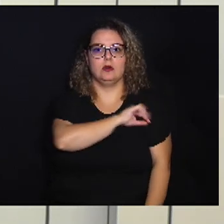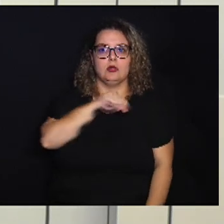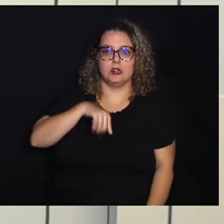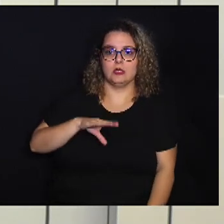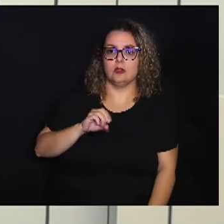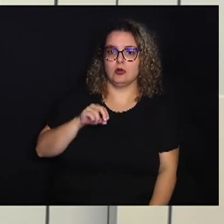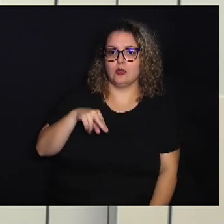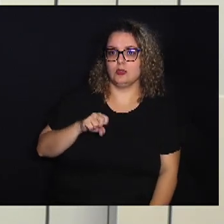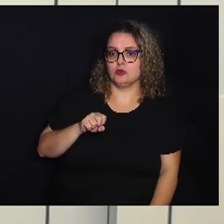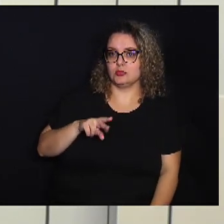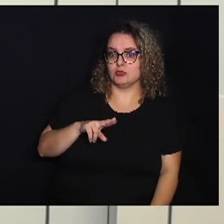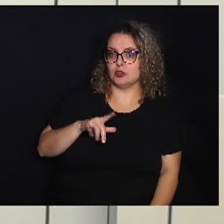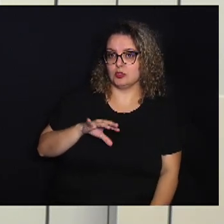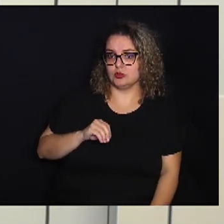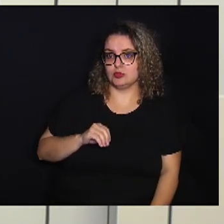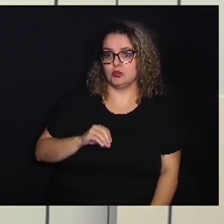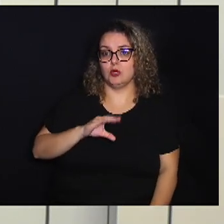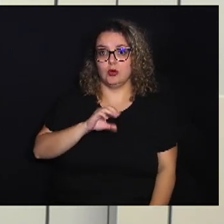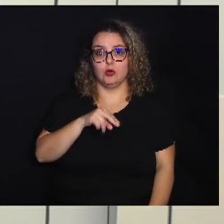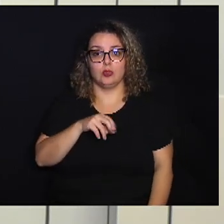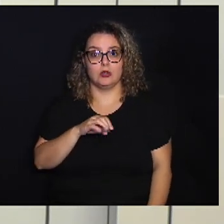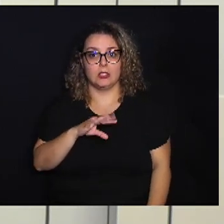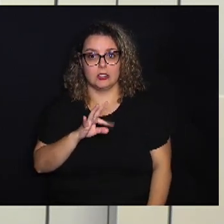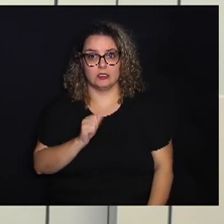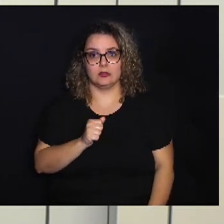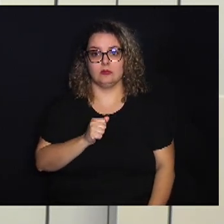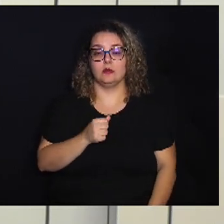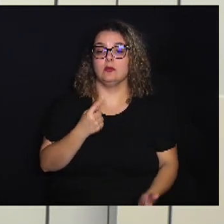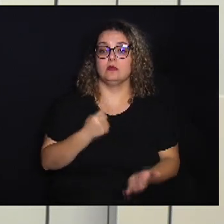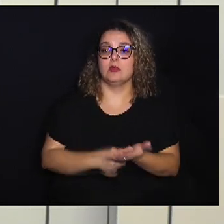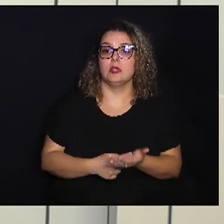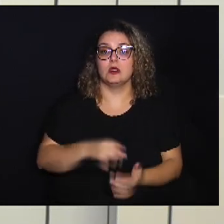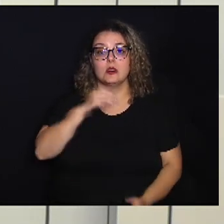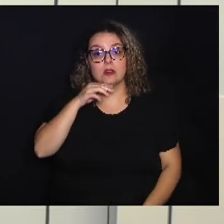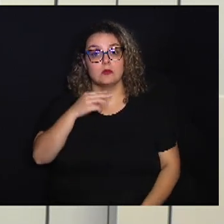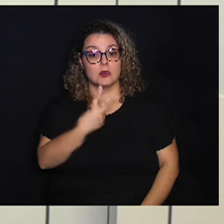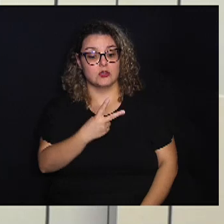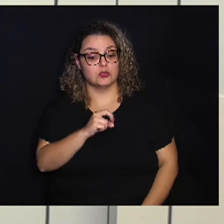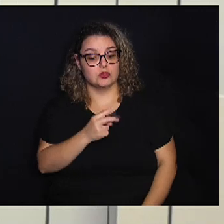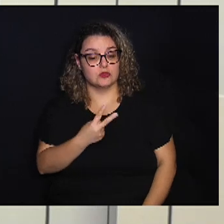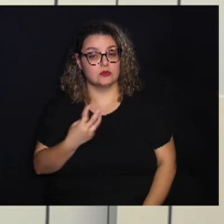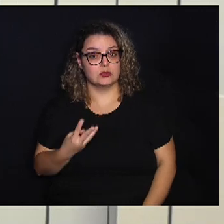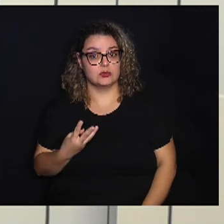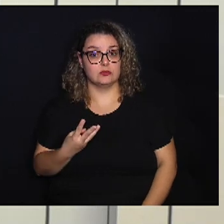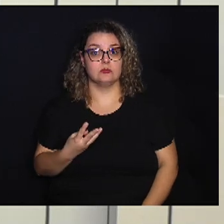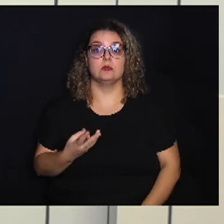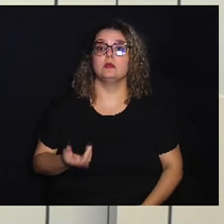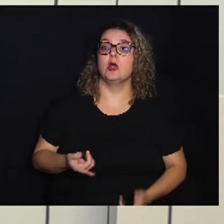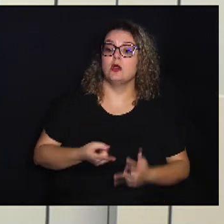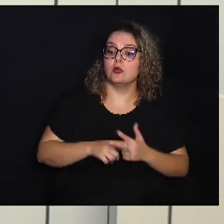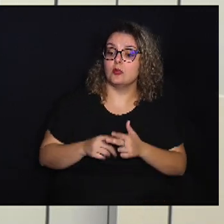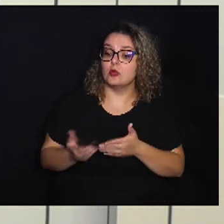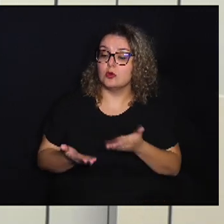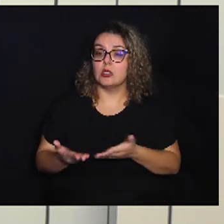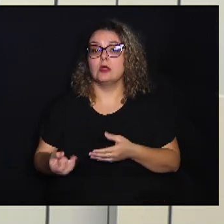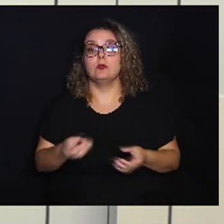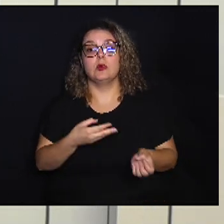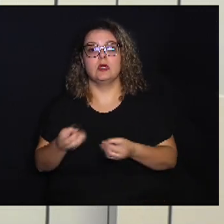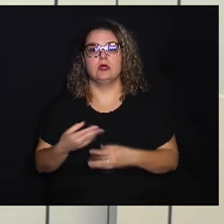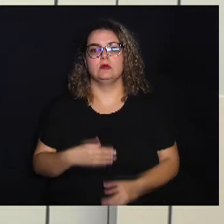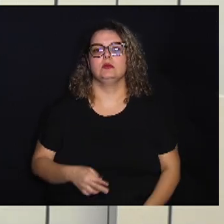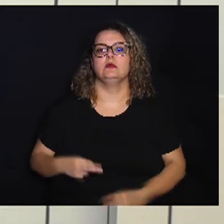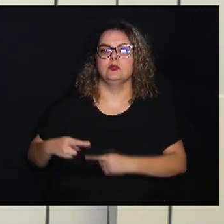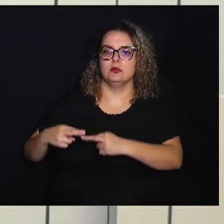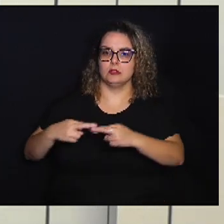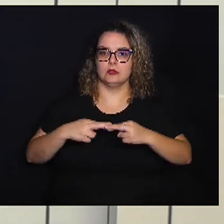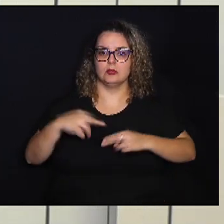consórcio, Conecta Campinas, foi firmado em março de 2023 para manutenção e modernização da rede